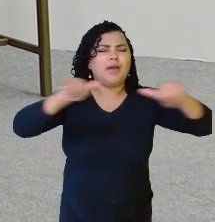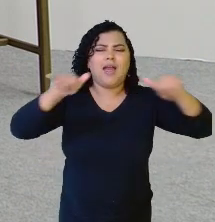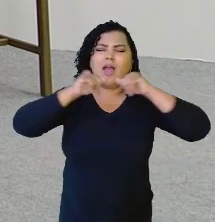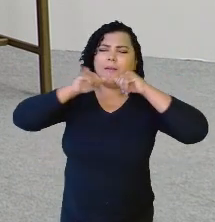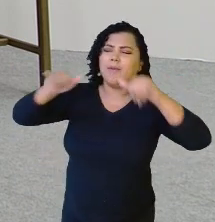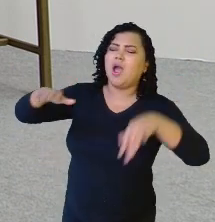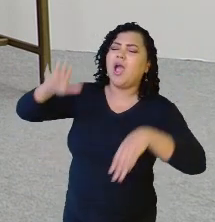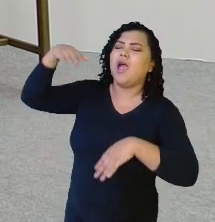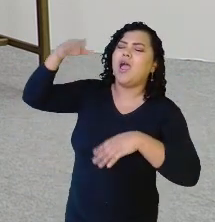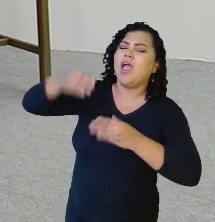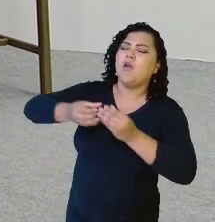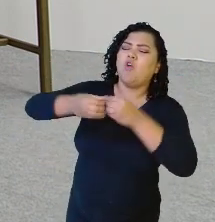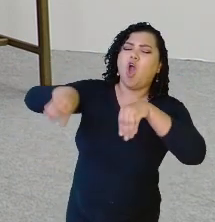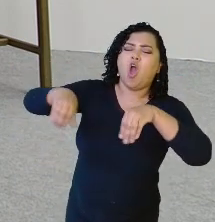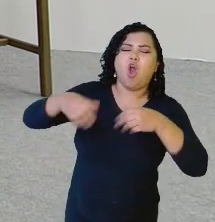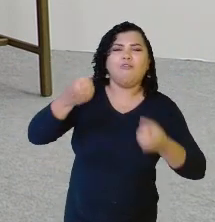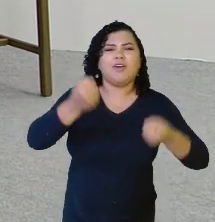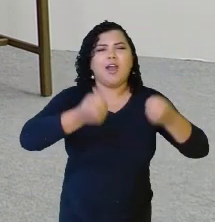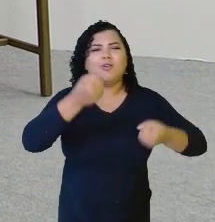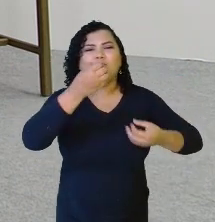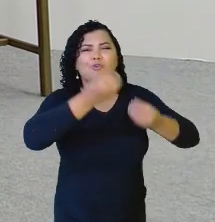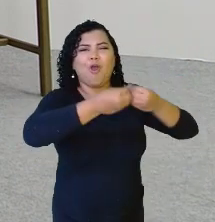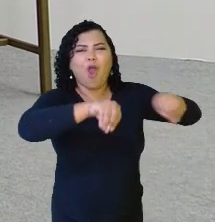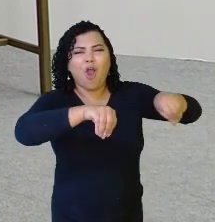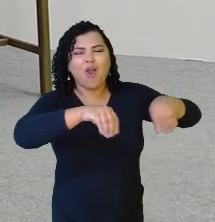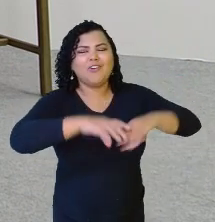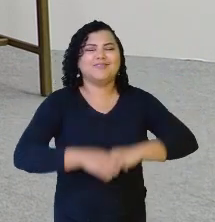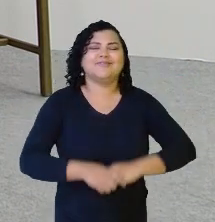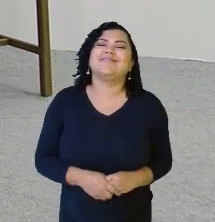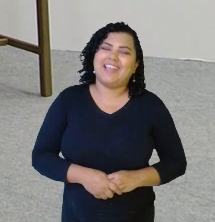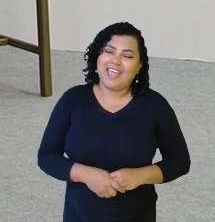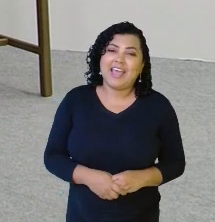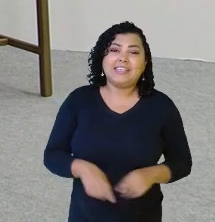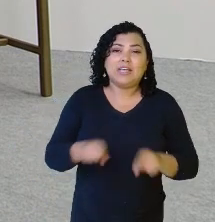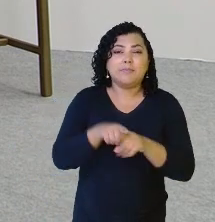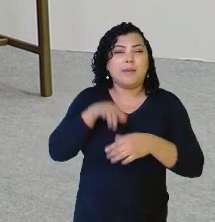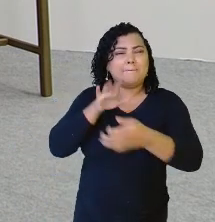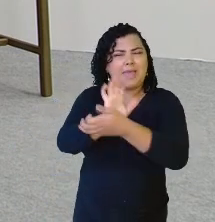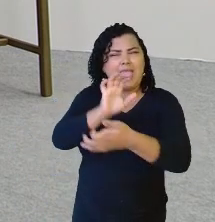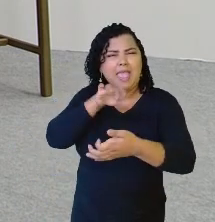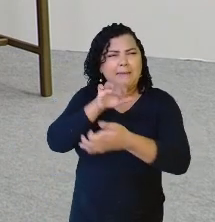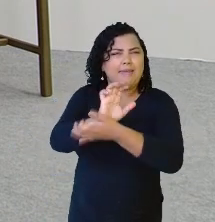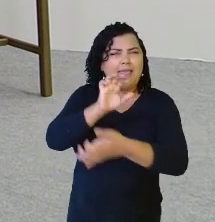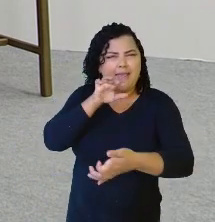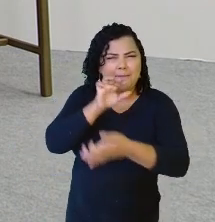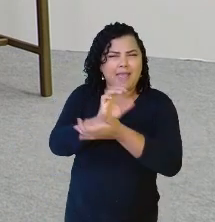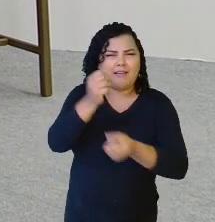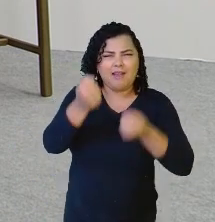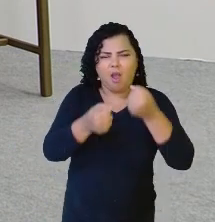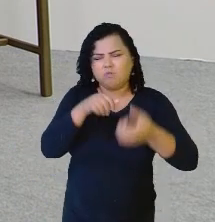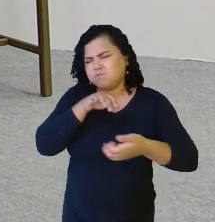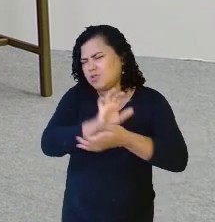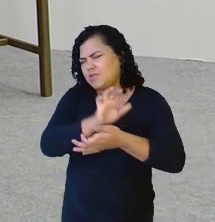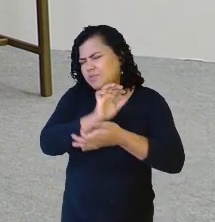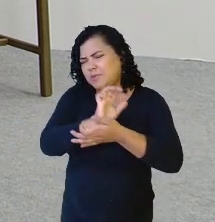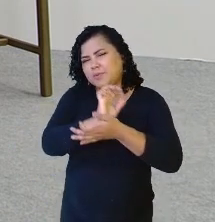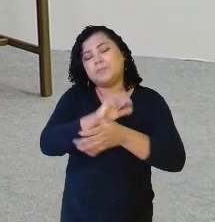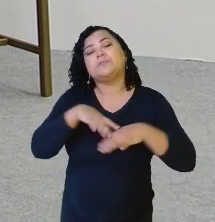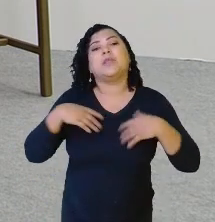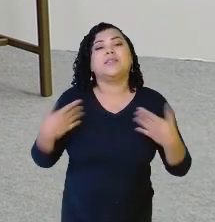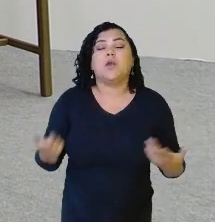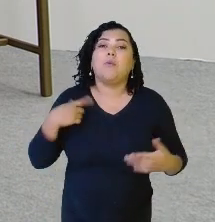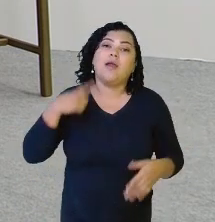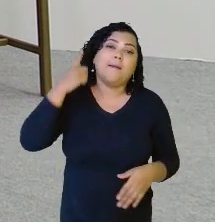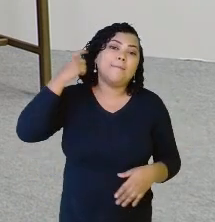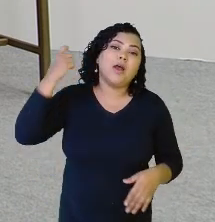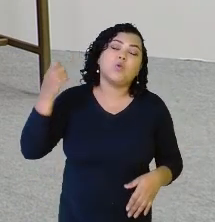olha o ovo, olha o carro do ovo, né? Então, isso é o ruído, isso é o barulho. Bom, e